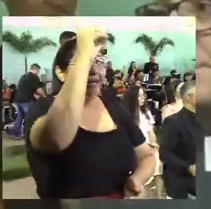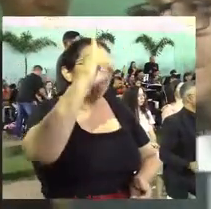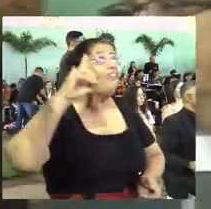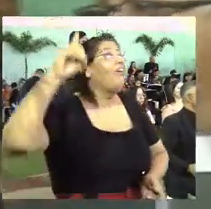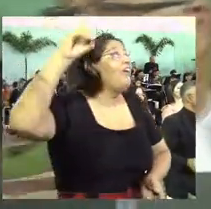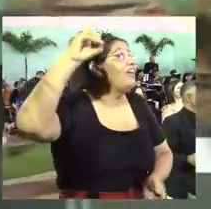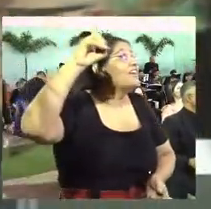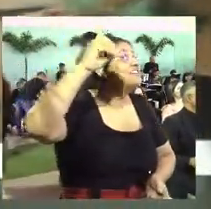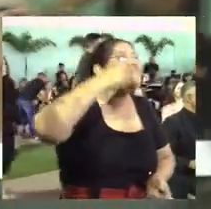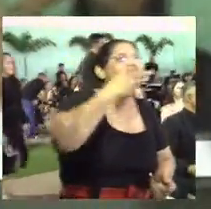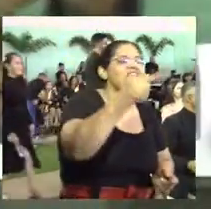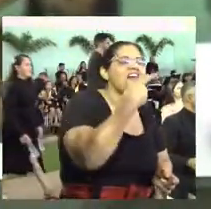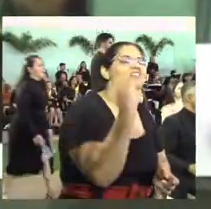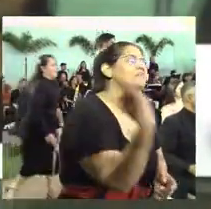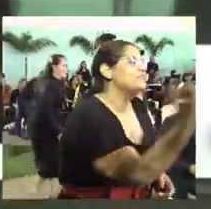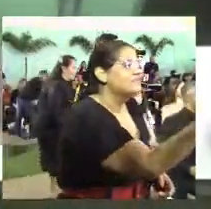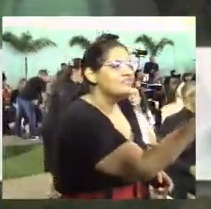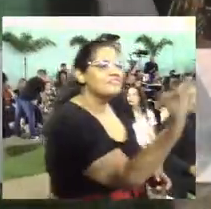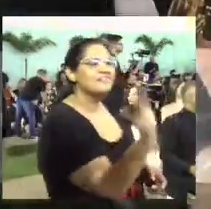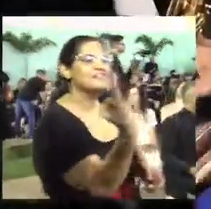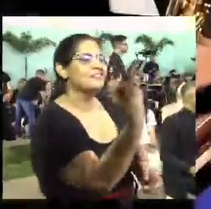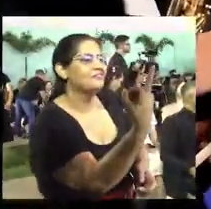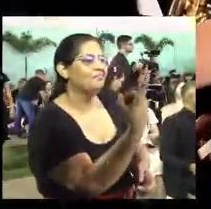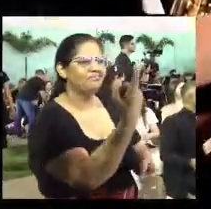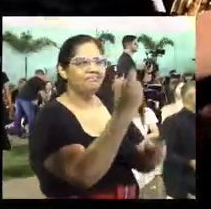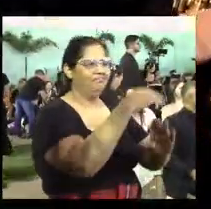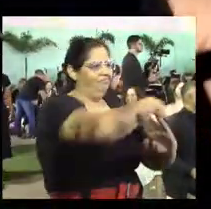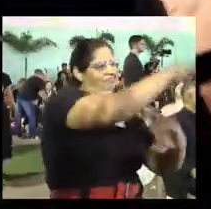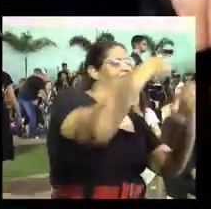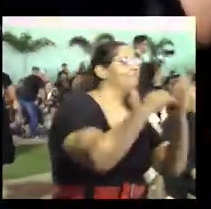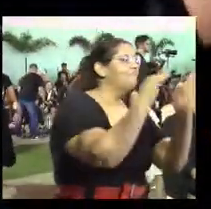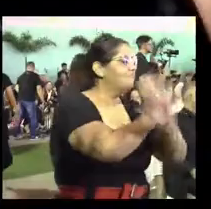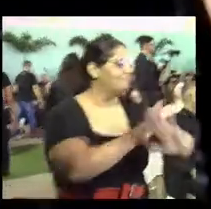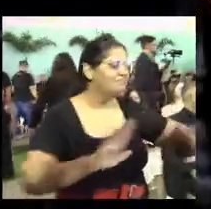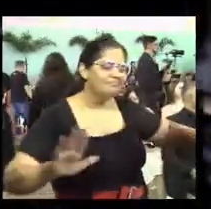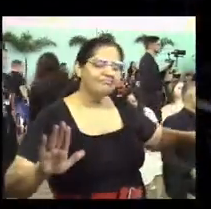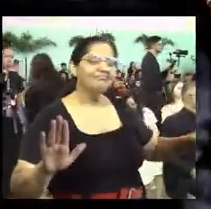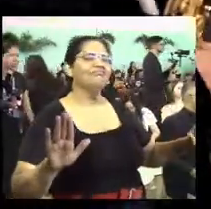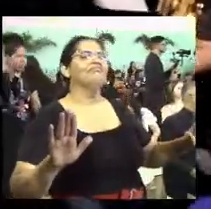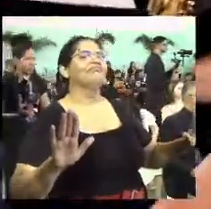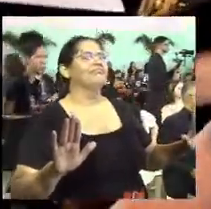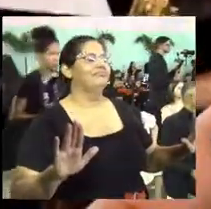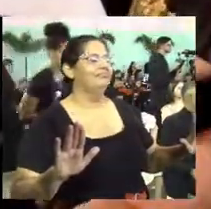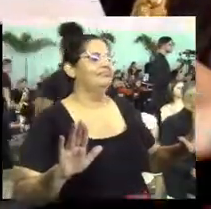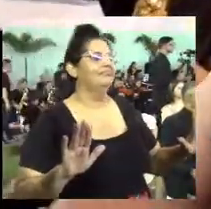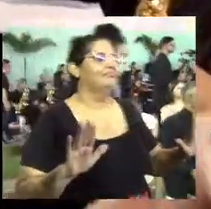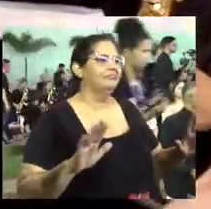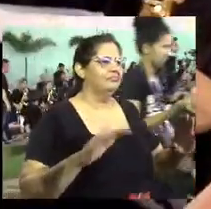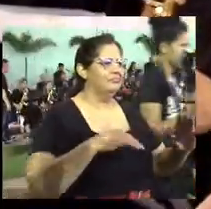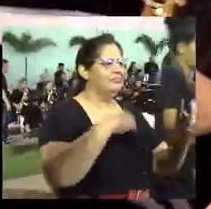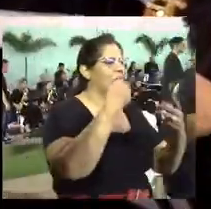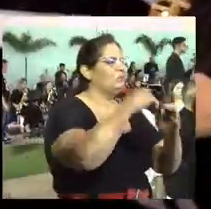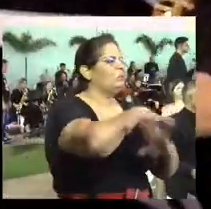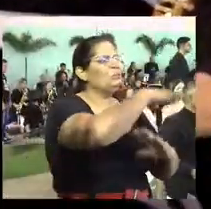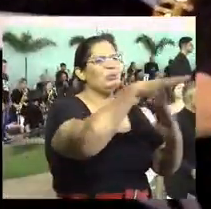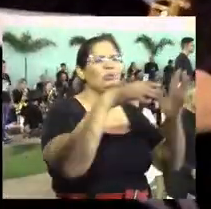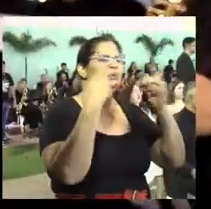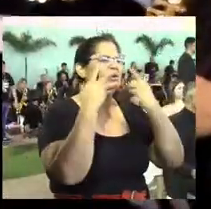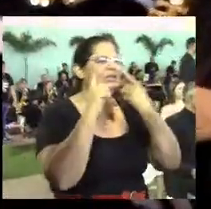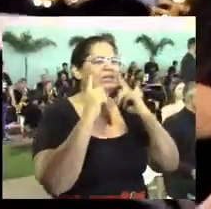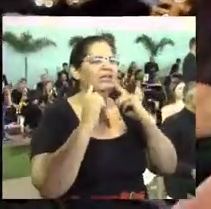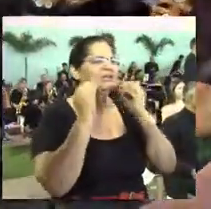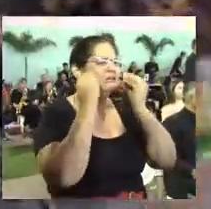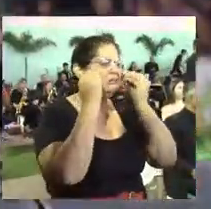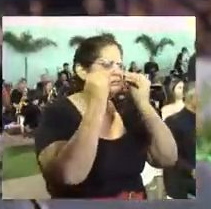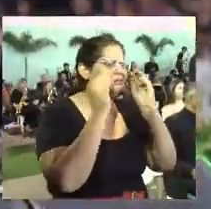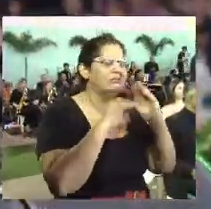diz para você aqui nessa noite vai passar toda lágrima que